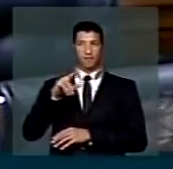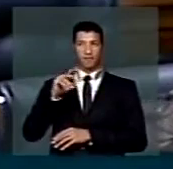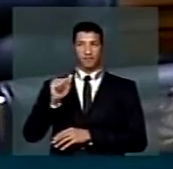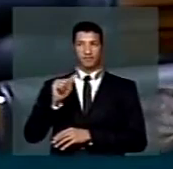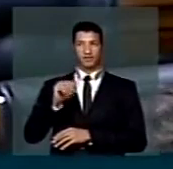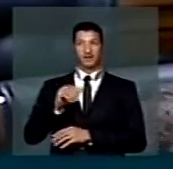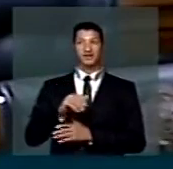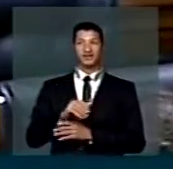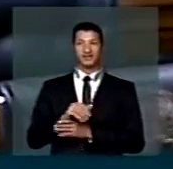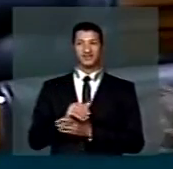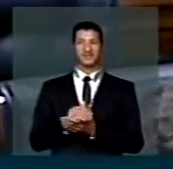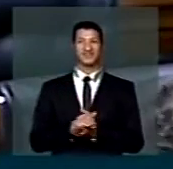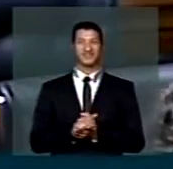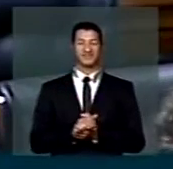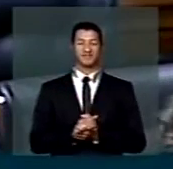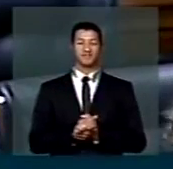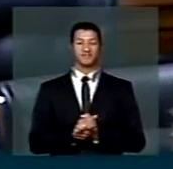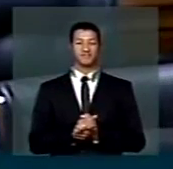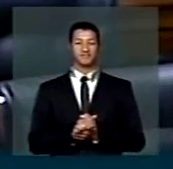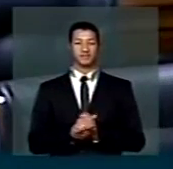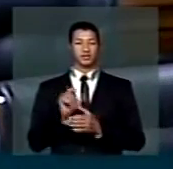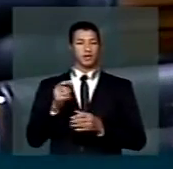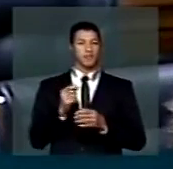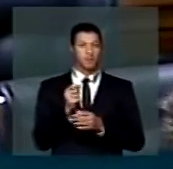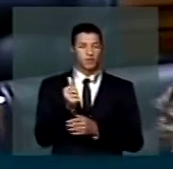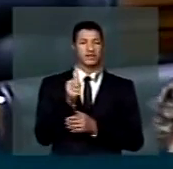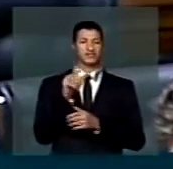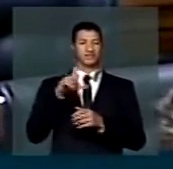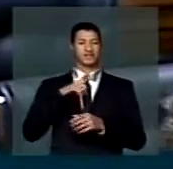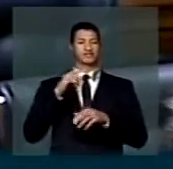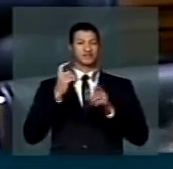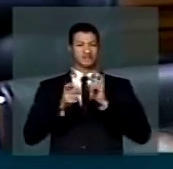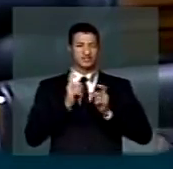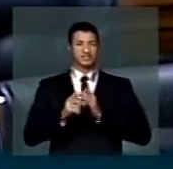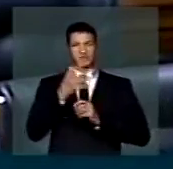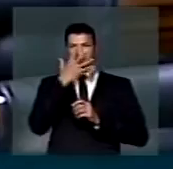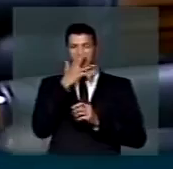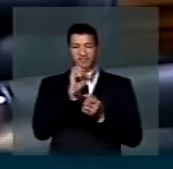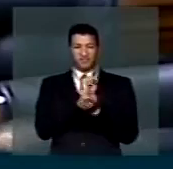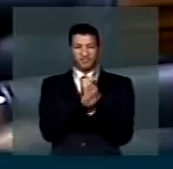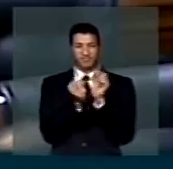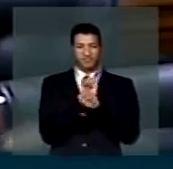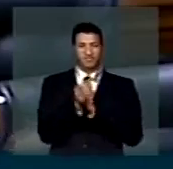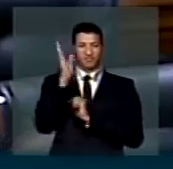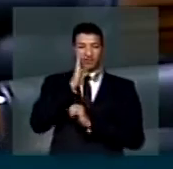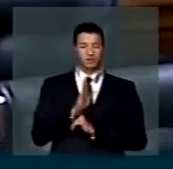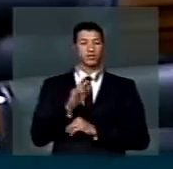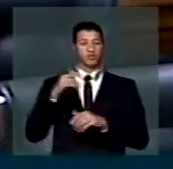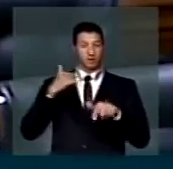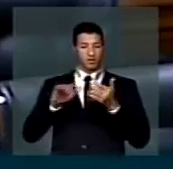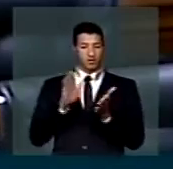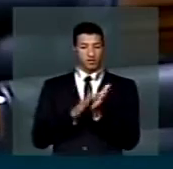esses profissionais que quase que trabalham em regime de escravidão no Brasil. Parabenizar Vossa